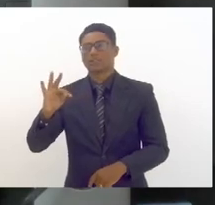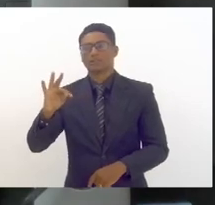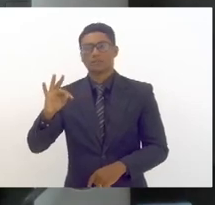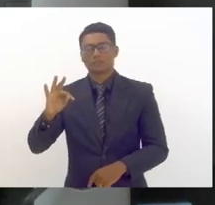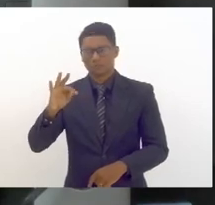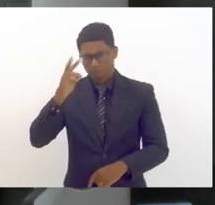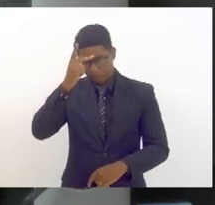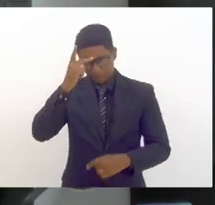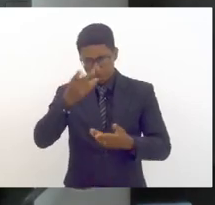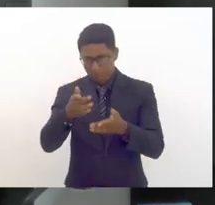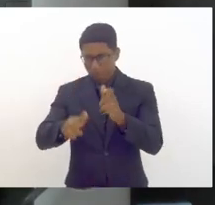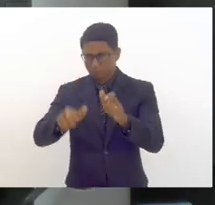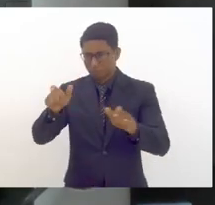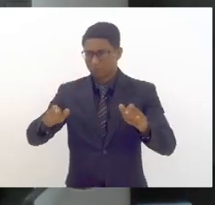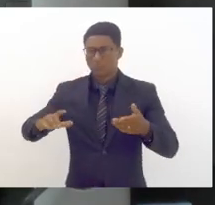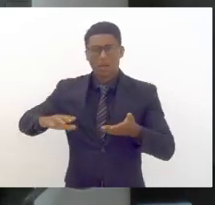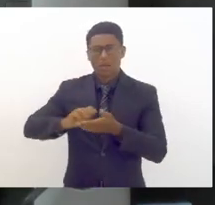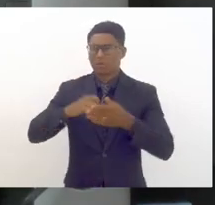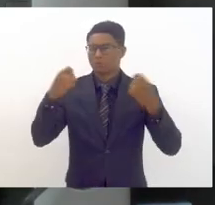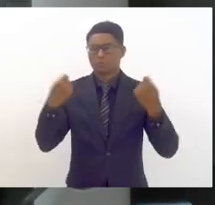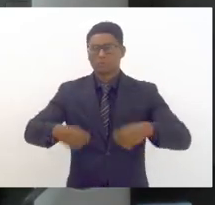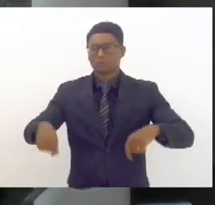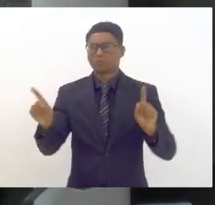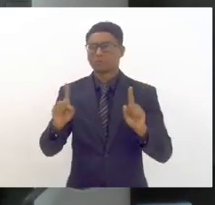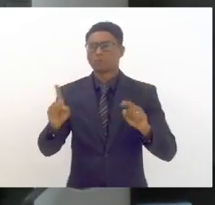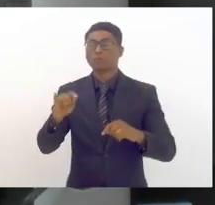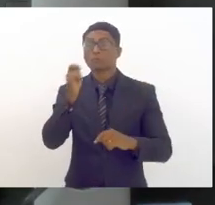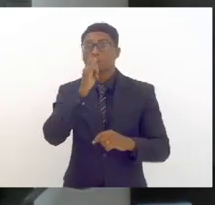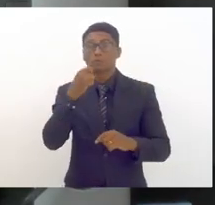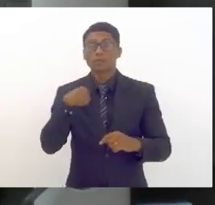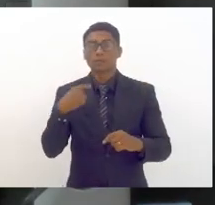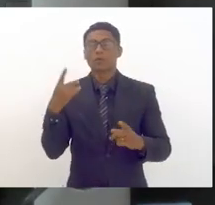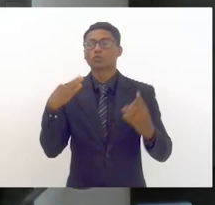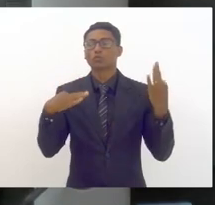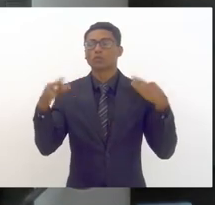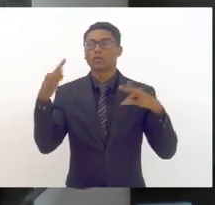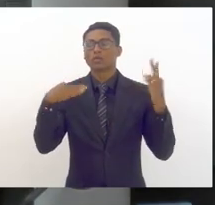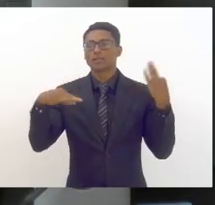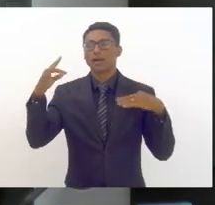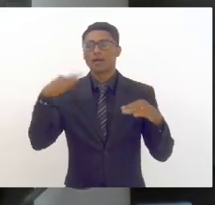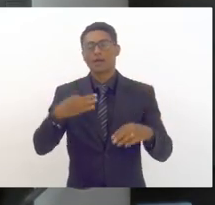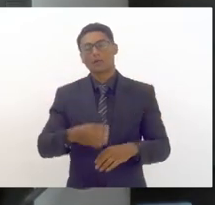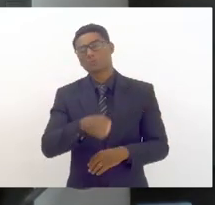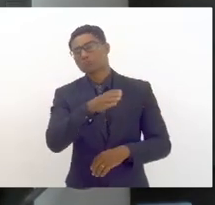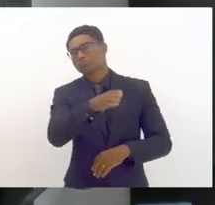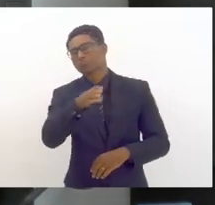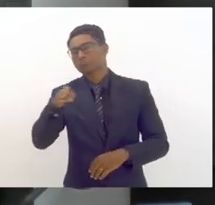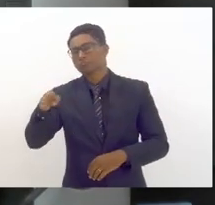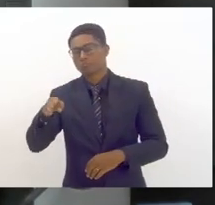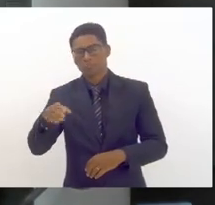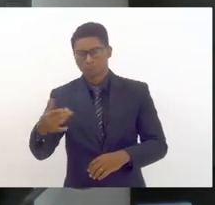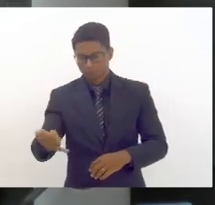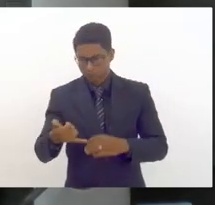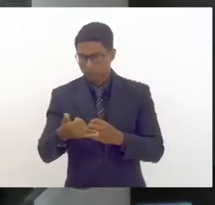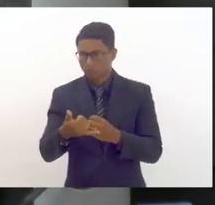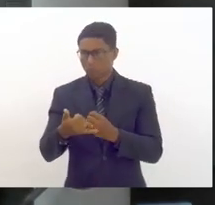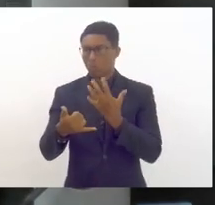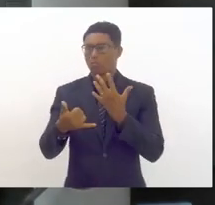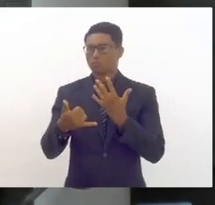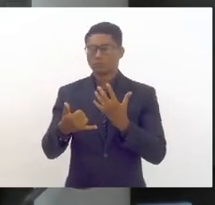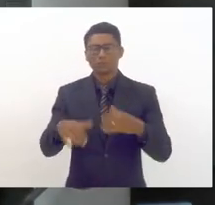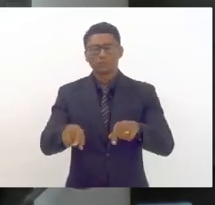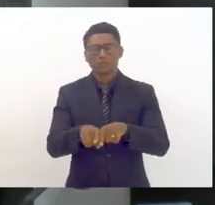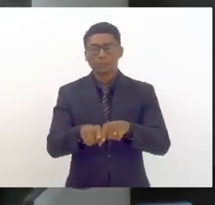morador esse cadastro. Então, se eu sou turista, eu vou receber. Se eu não sou moradora daquela área de risco, eu também